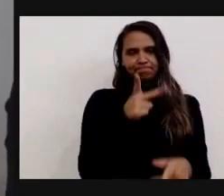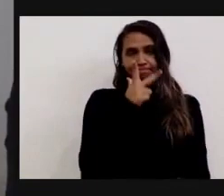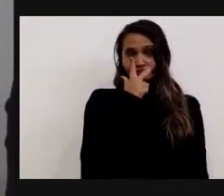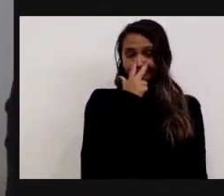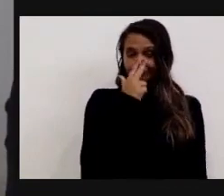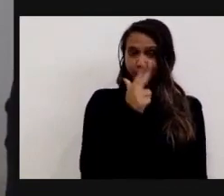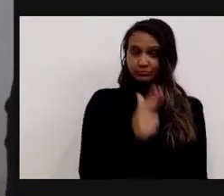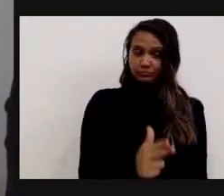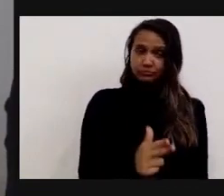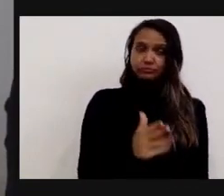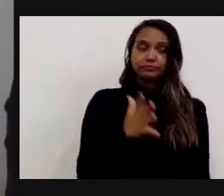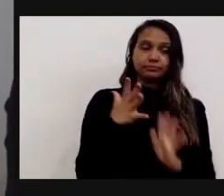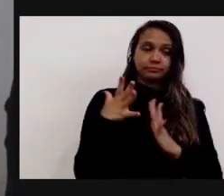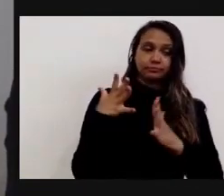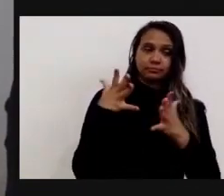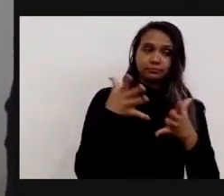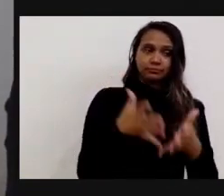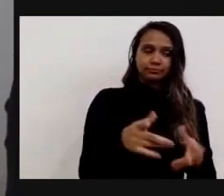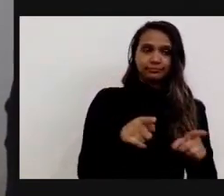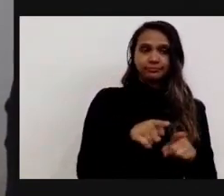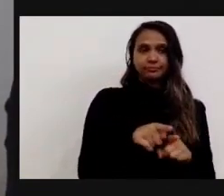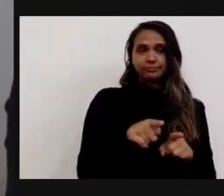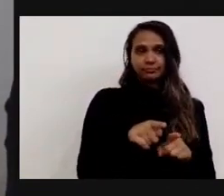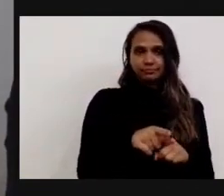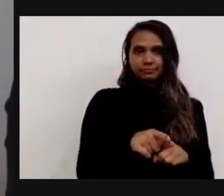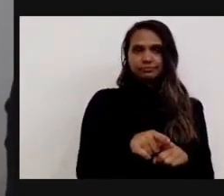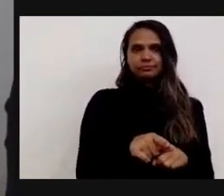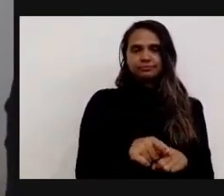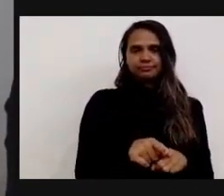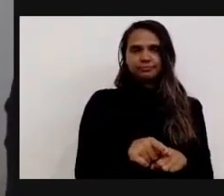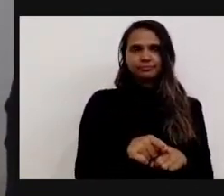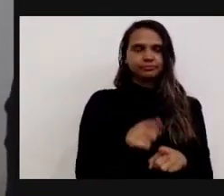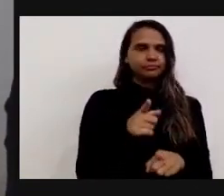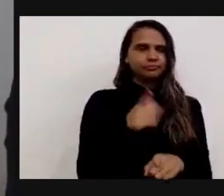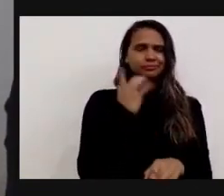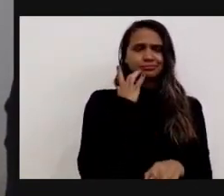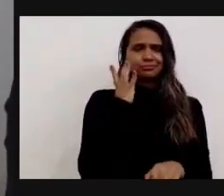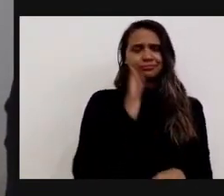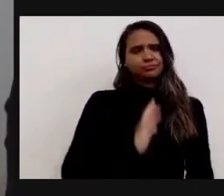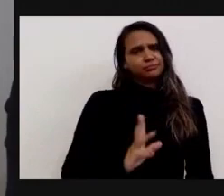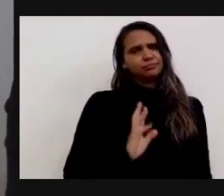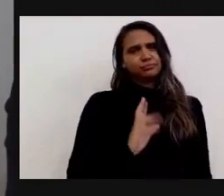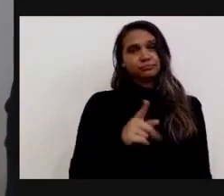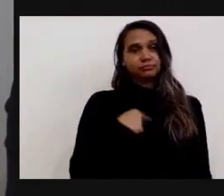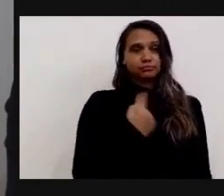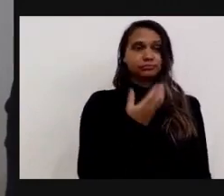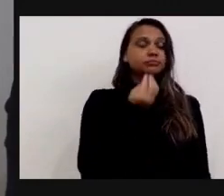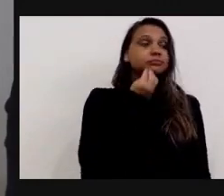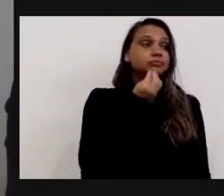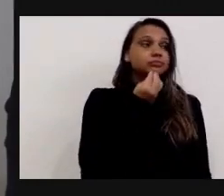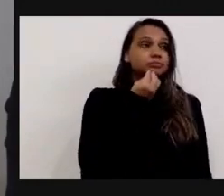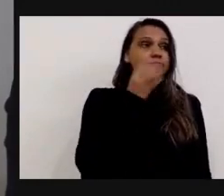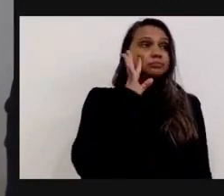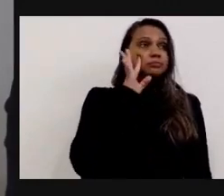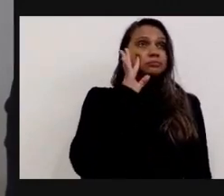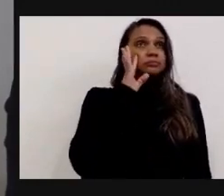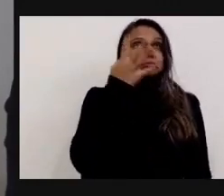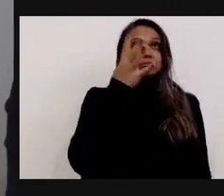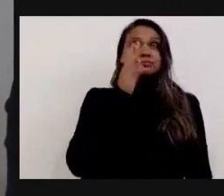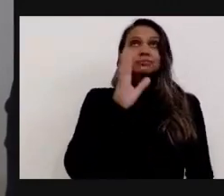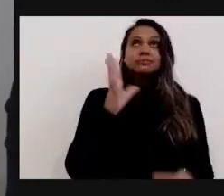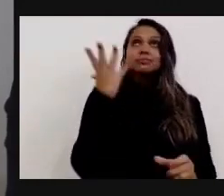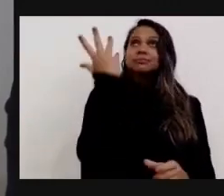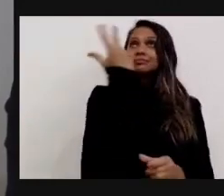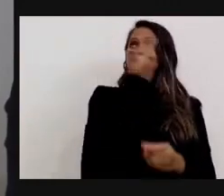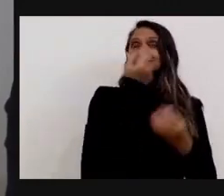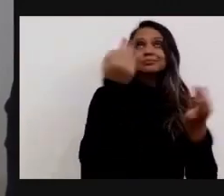e partir da escuta que não é fácil a gente quer chegar com a soluçãozinha linda maravilhosa que a gente desenvolveu né